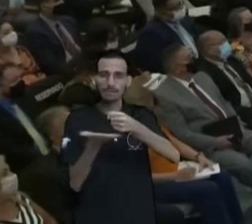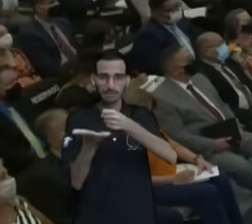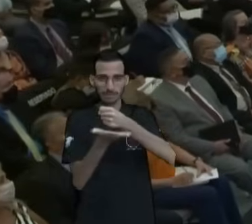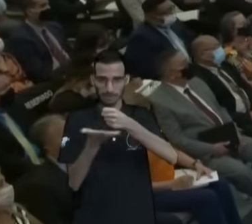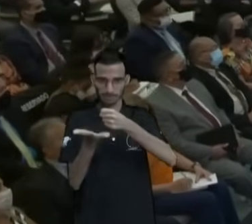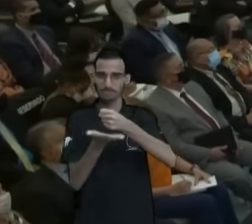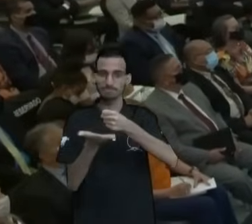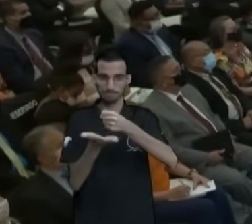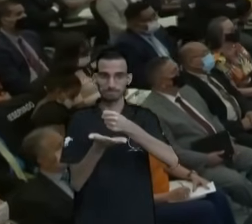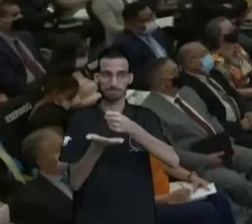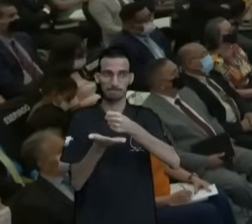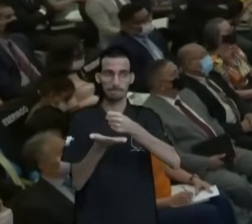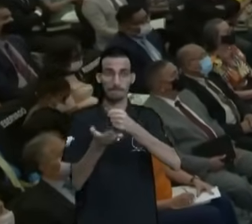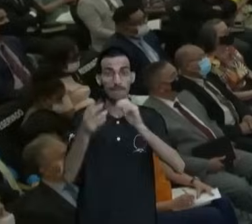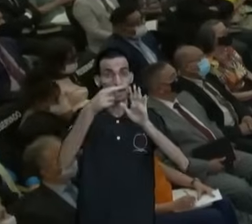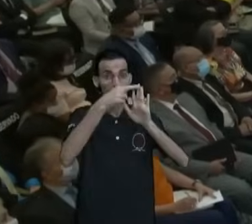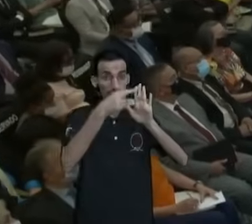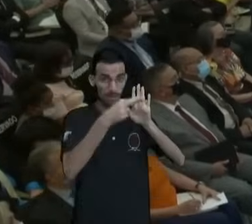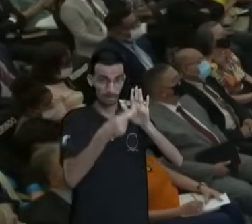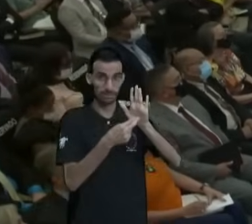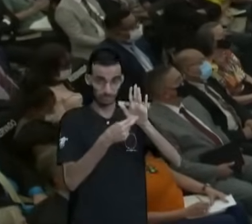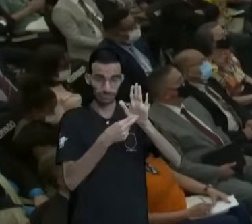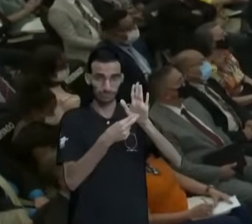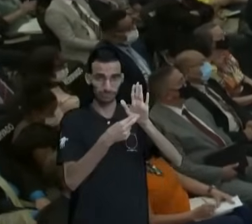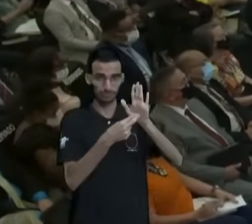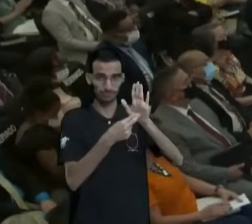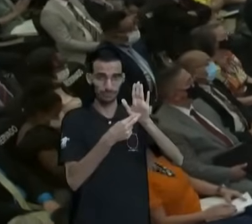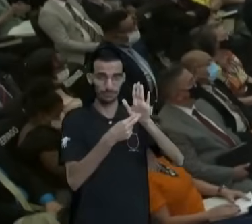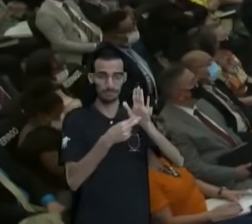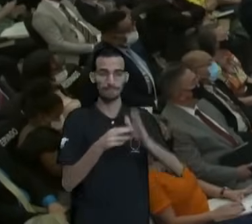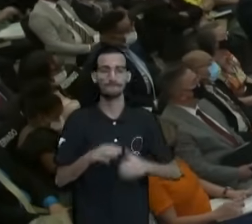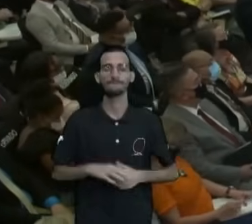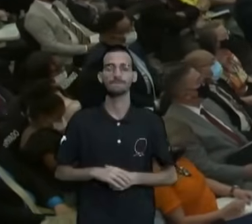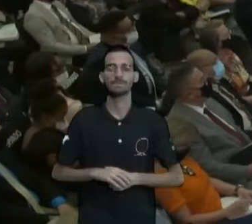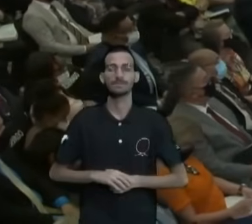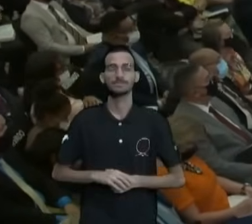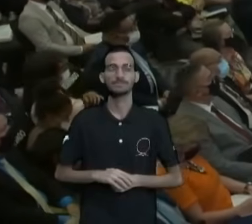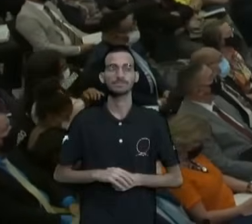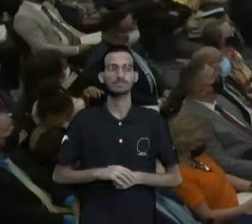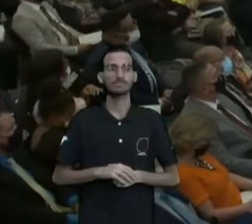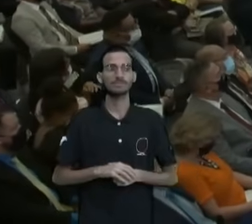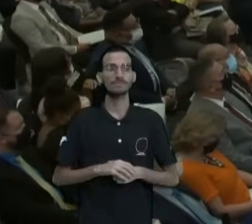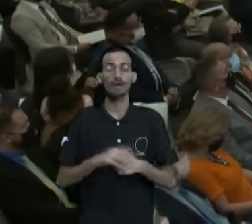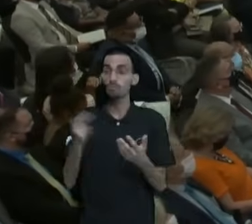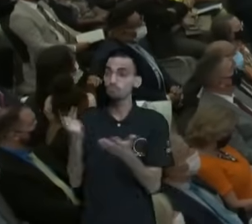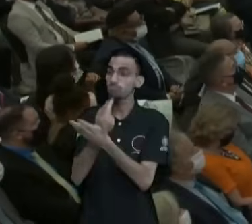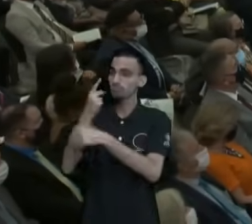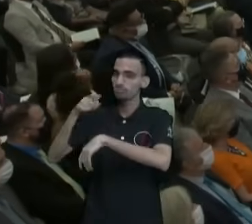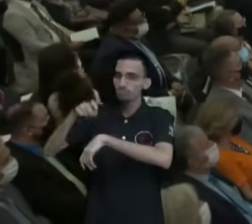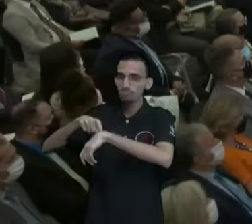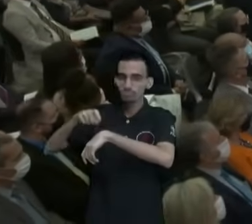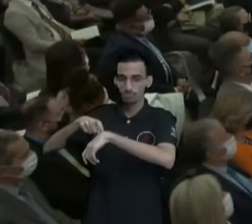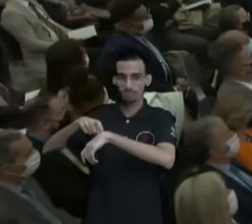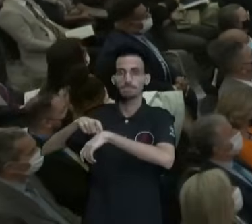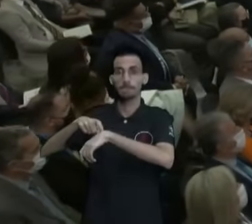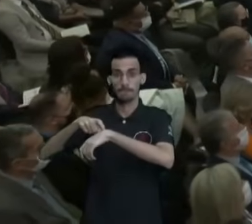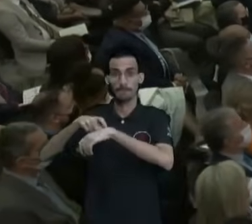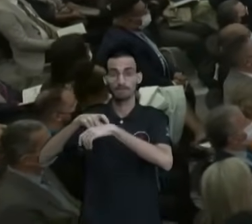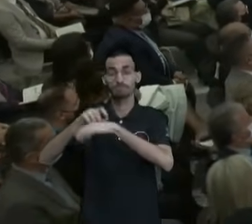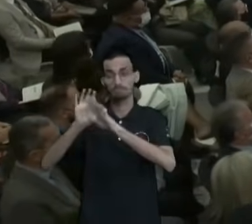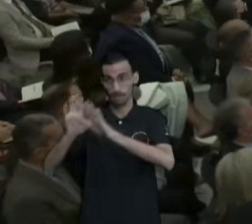regras princípios são atemporal princípios não tem a ver com dispensações